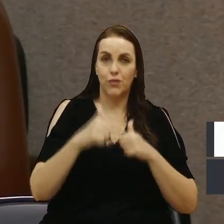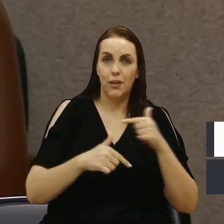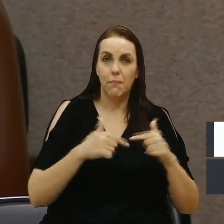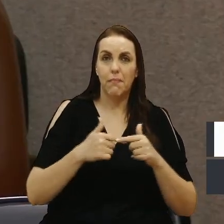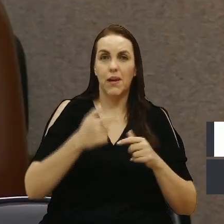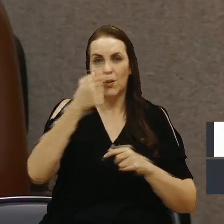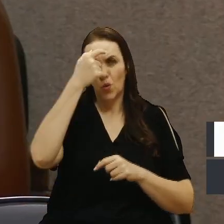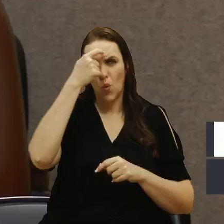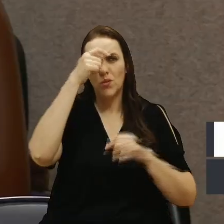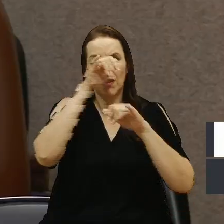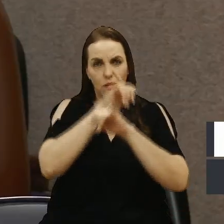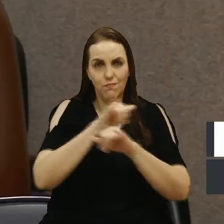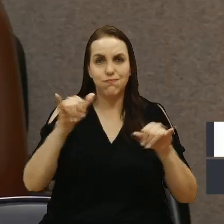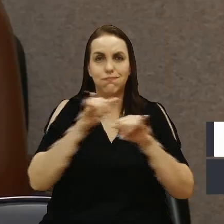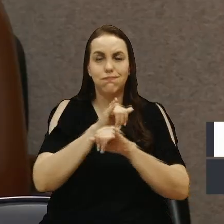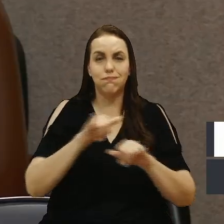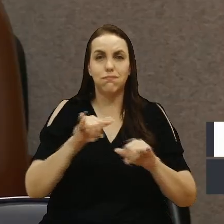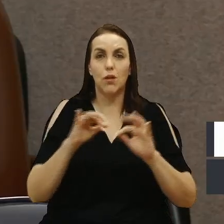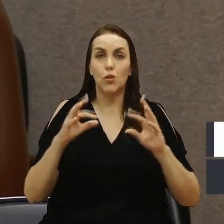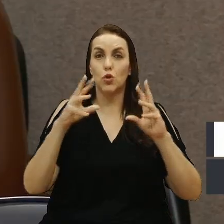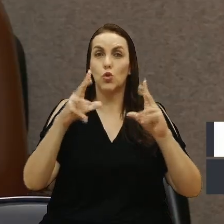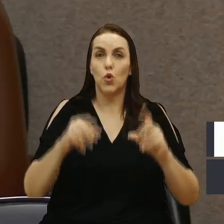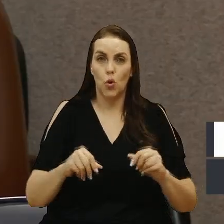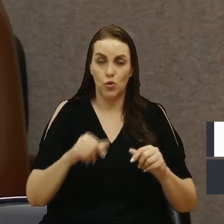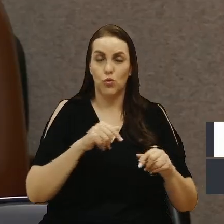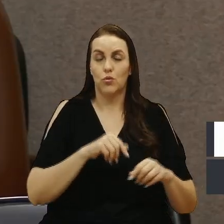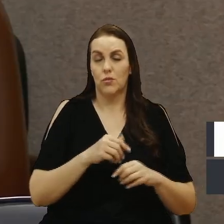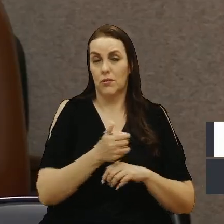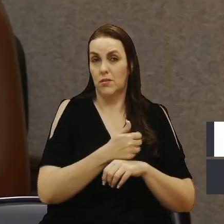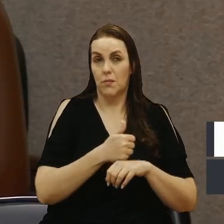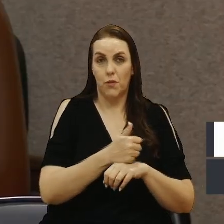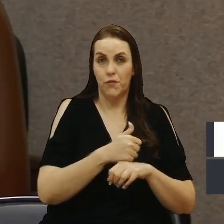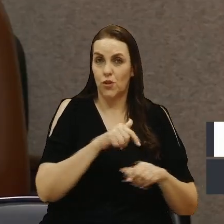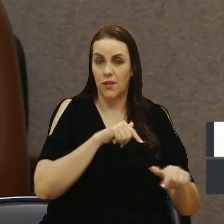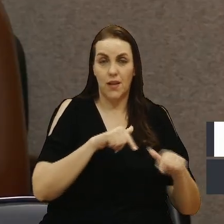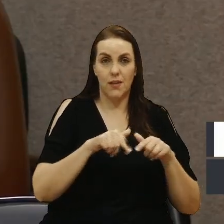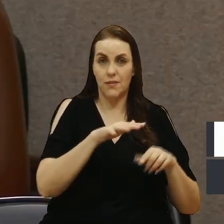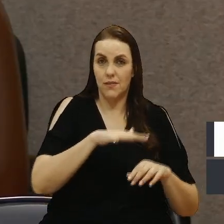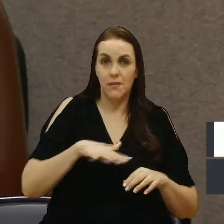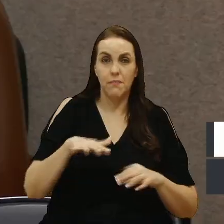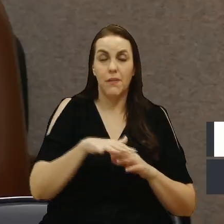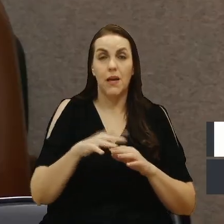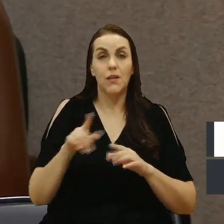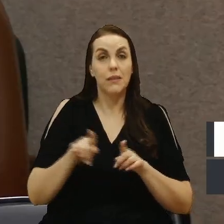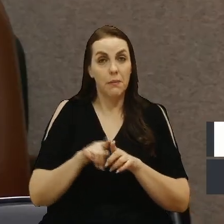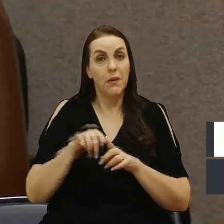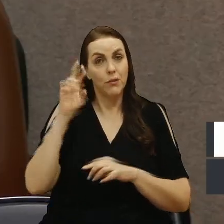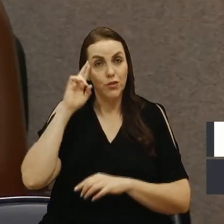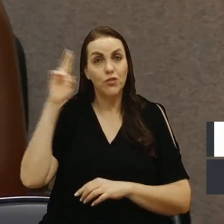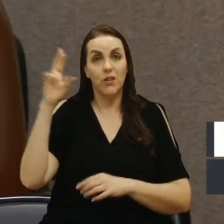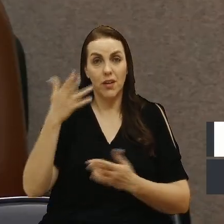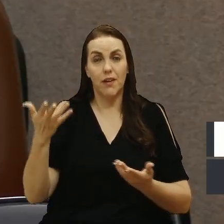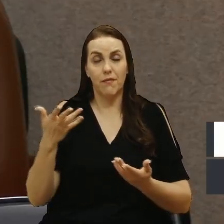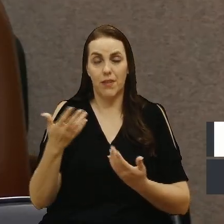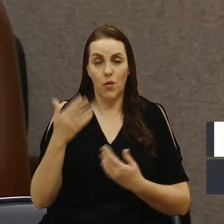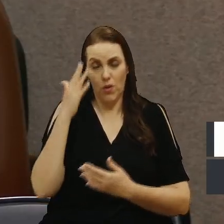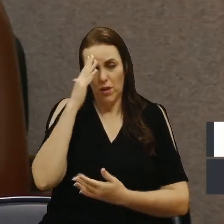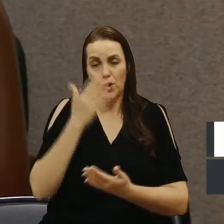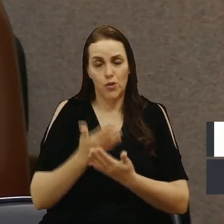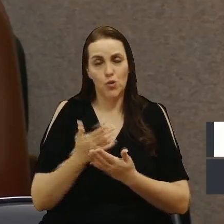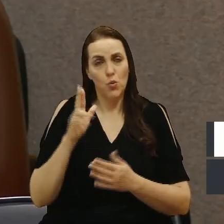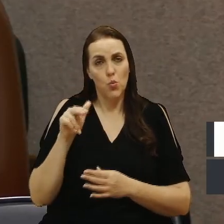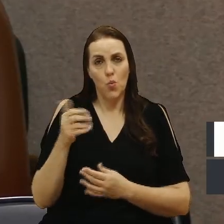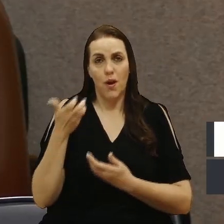conscientizar todos os trabalhadores e os empresários também, que empresário eu acredito que nenhum quer ver trabalhador morrer dentro da fábrica.